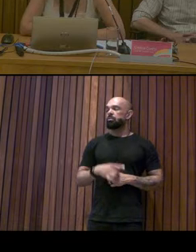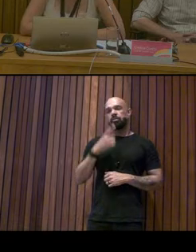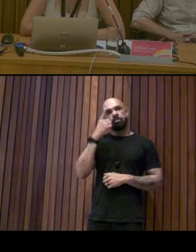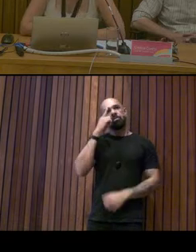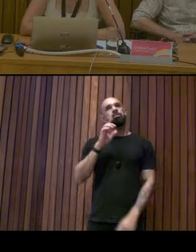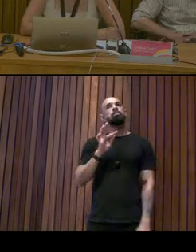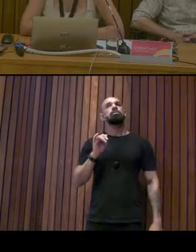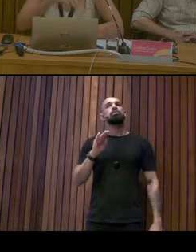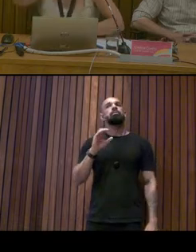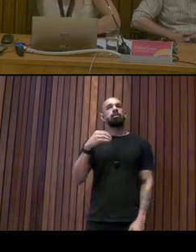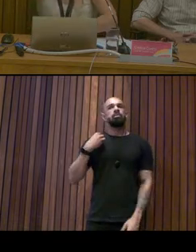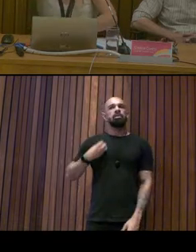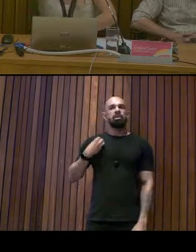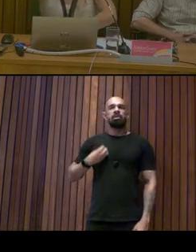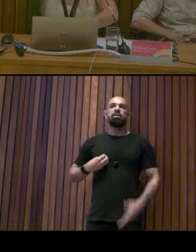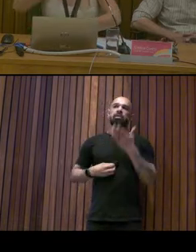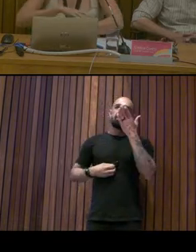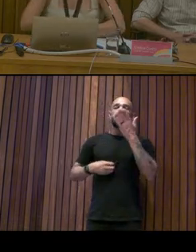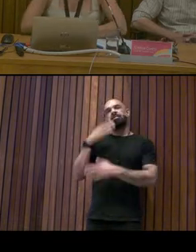aí.